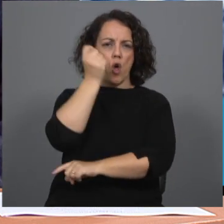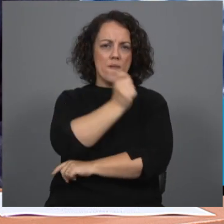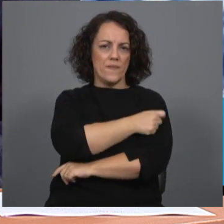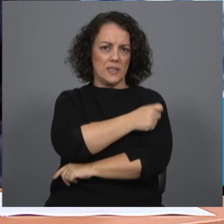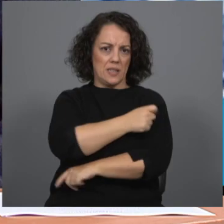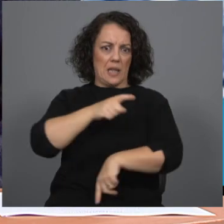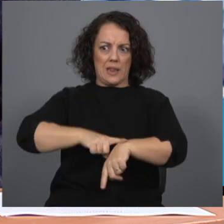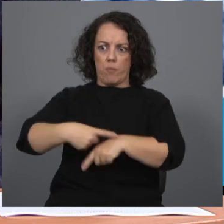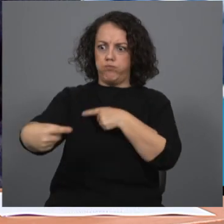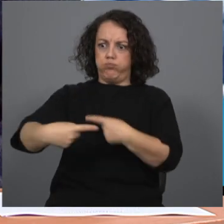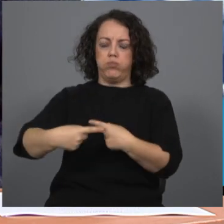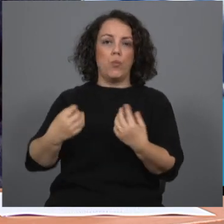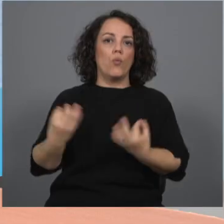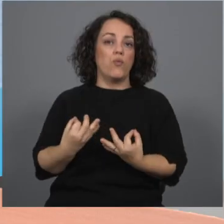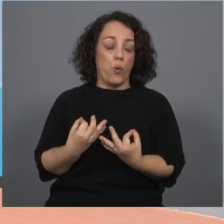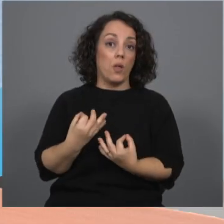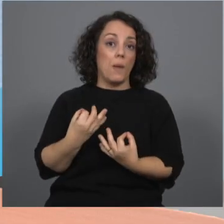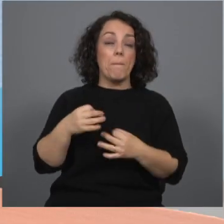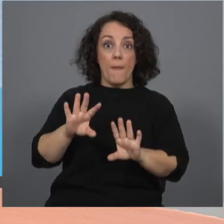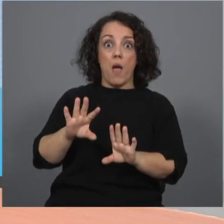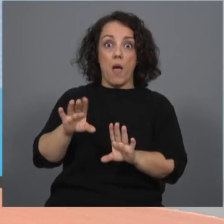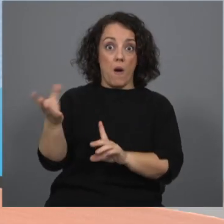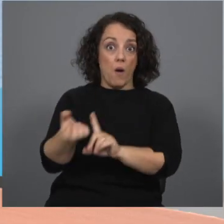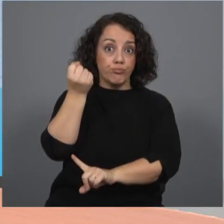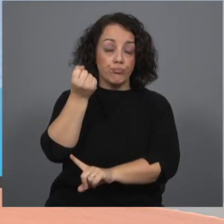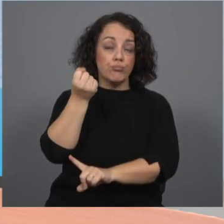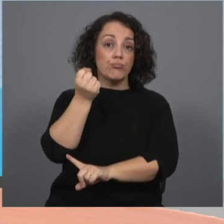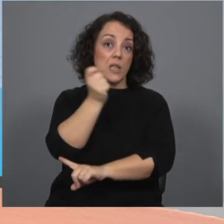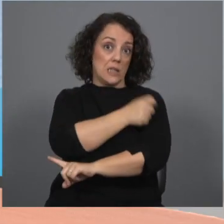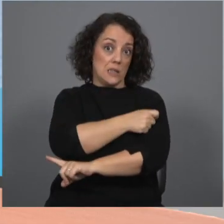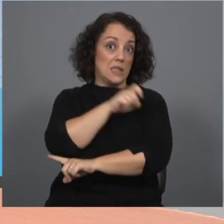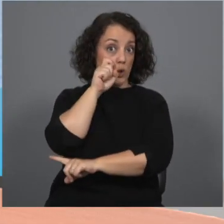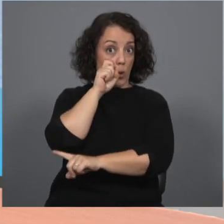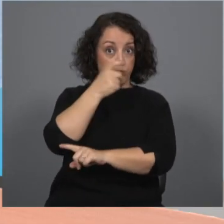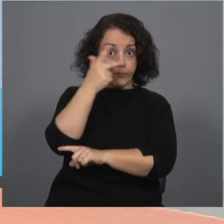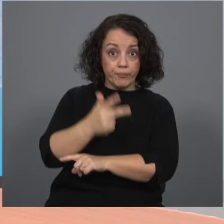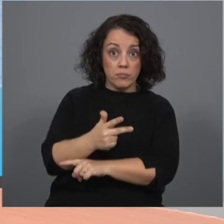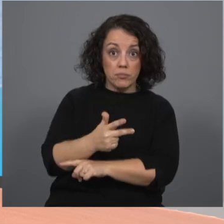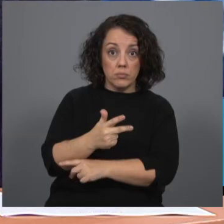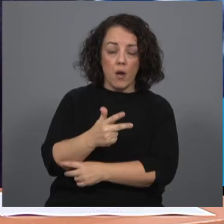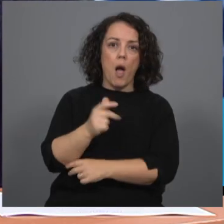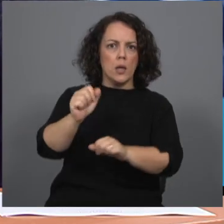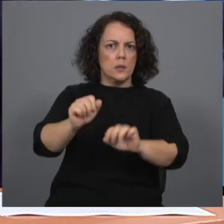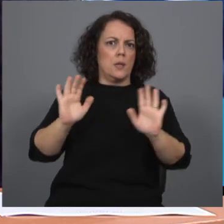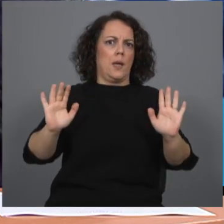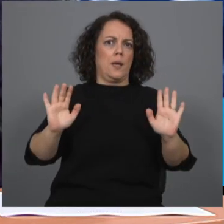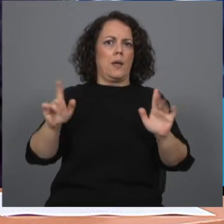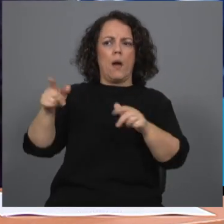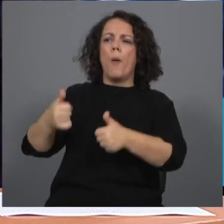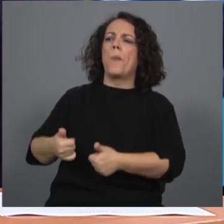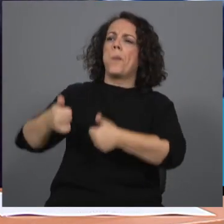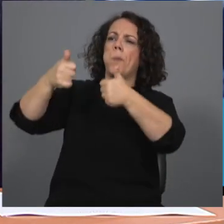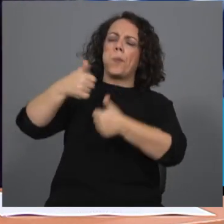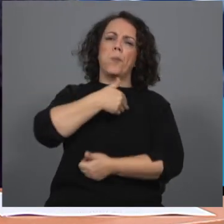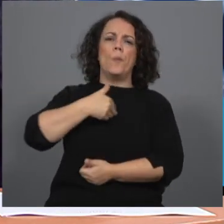tempo. E com segurança de que a vacina é eficaz? Não, isso as nossas autoridades, no